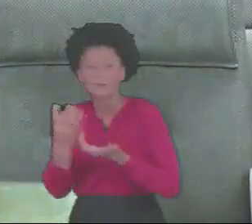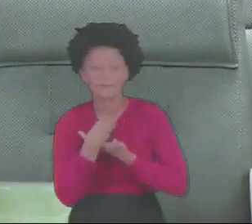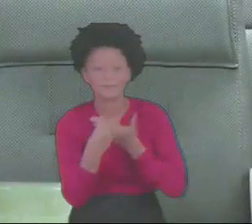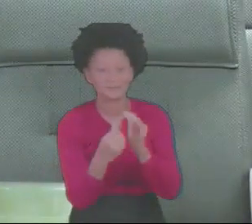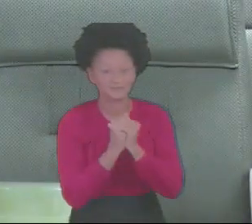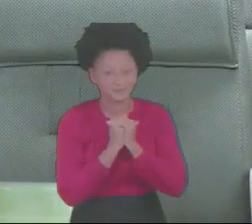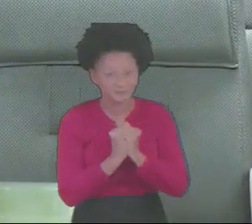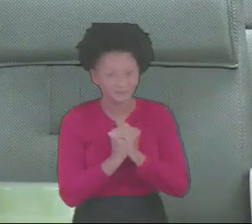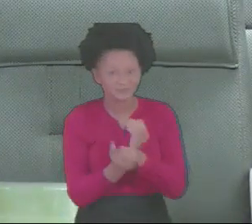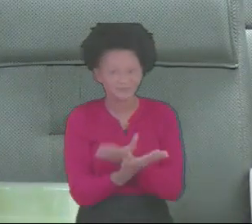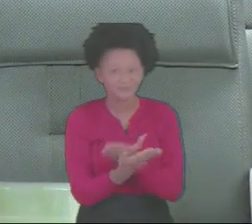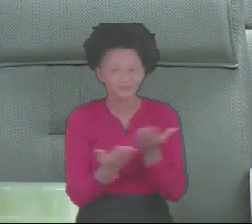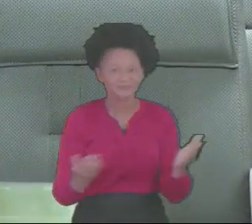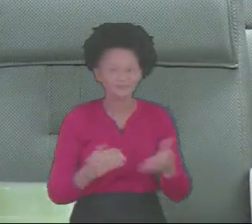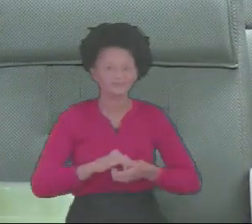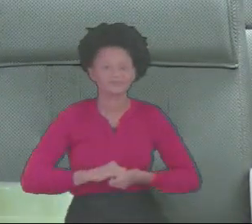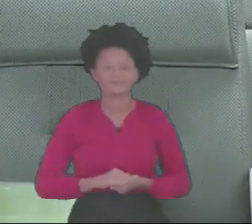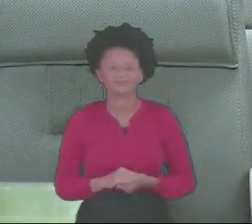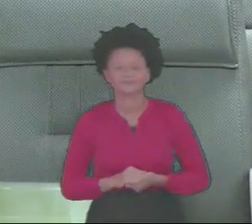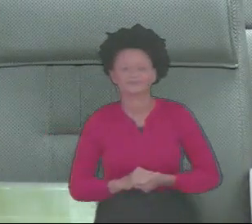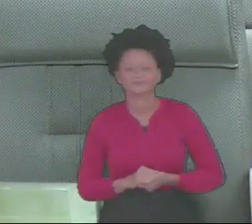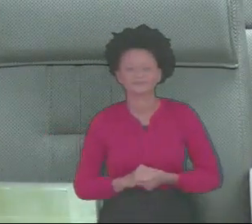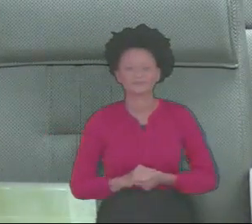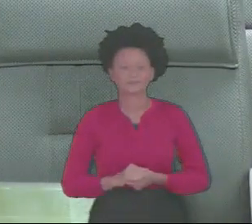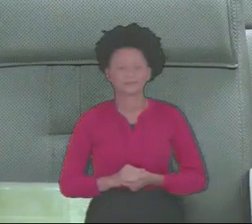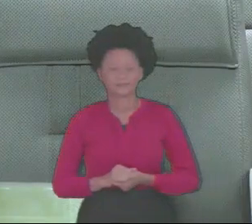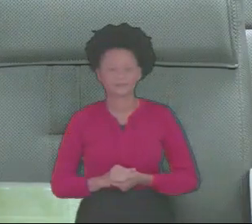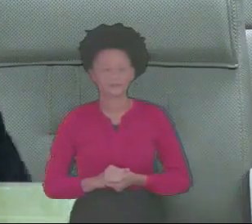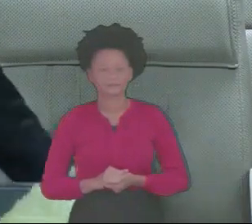isso G1